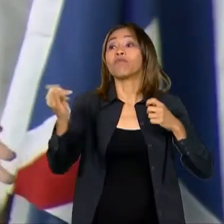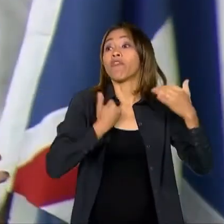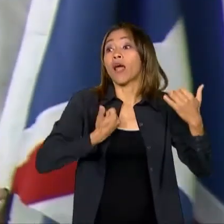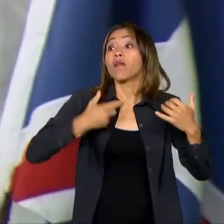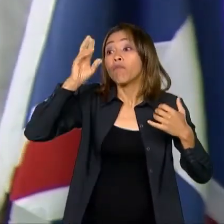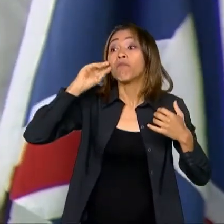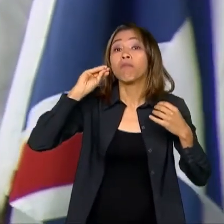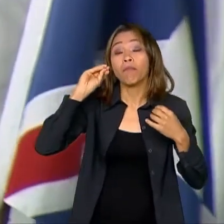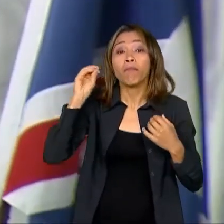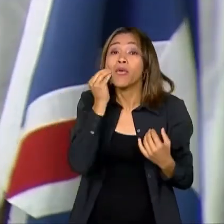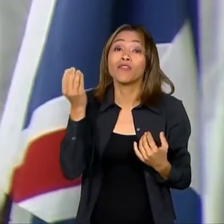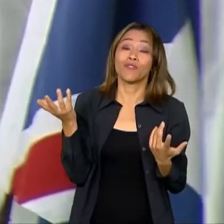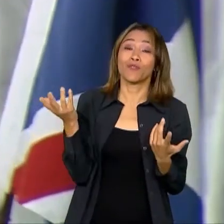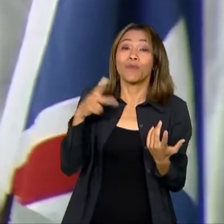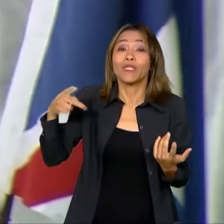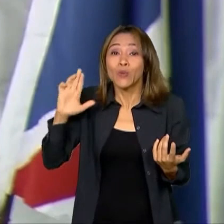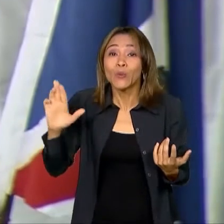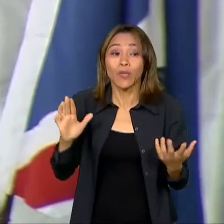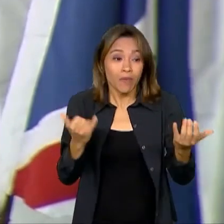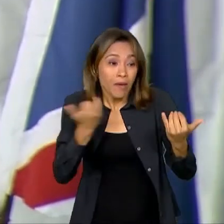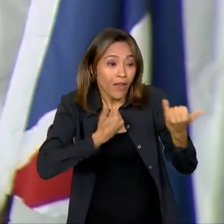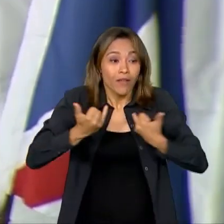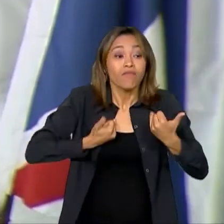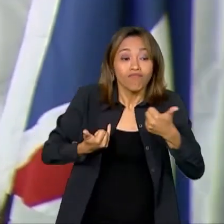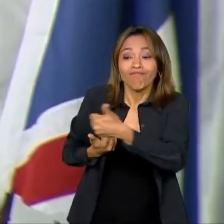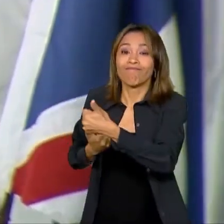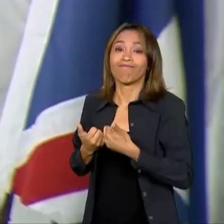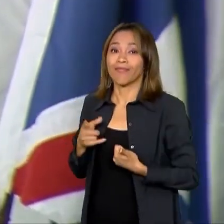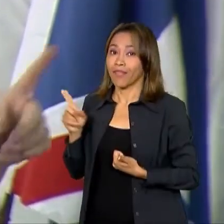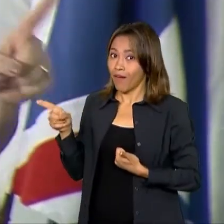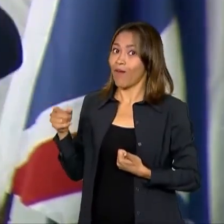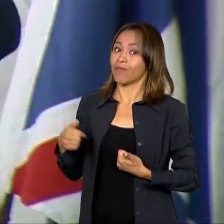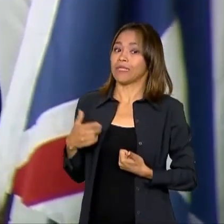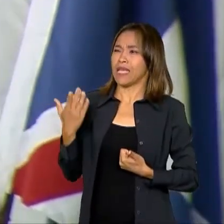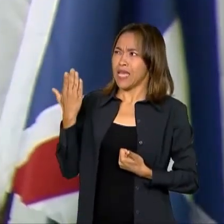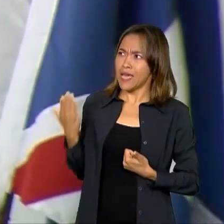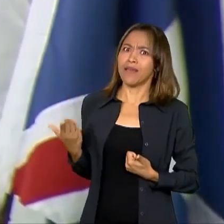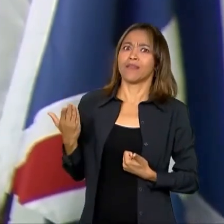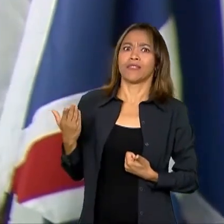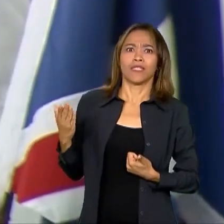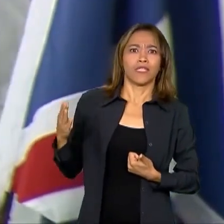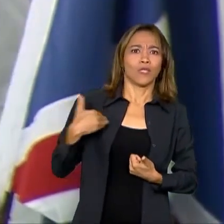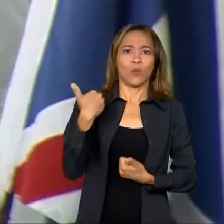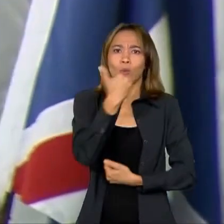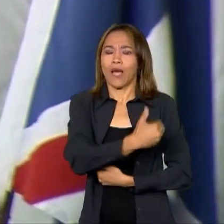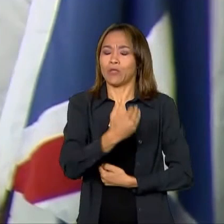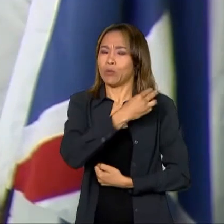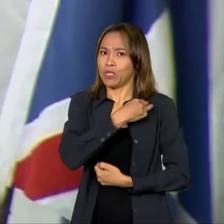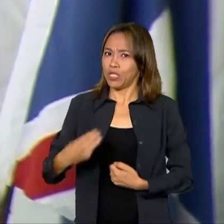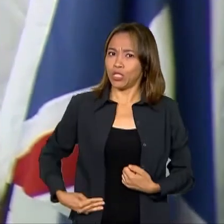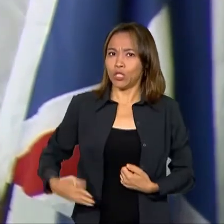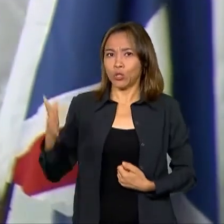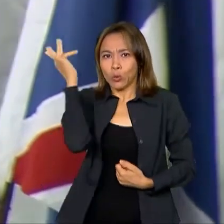Lula, manda um abraço pro presidente Lula. E eu quero dizer que o senhor tem ao seu lado este que é um dos maiores ministros de Estado do